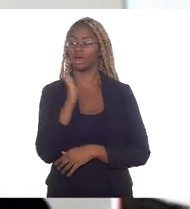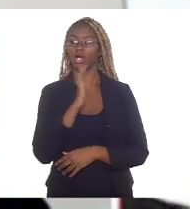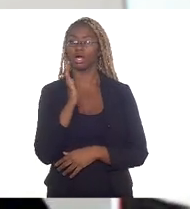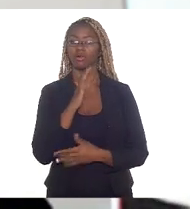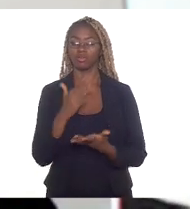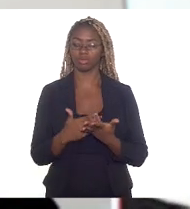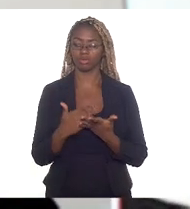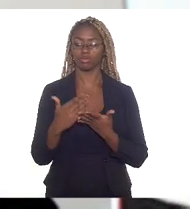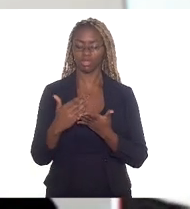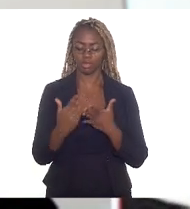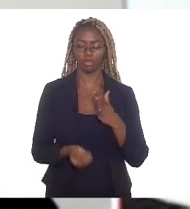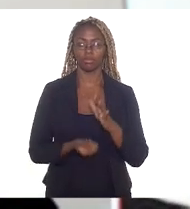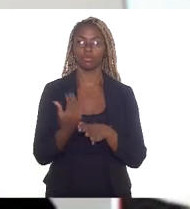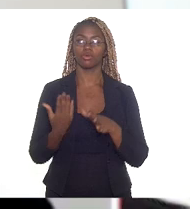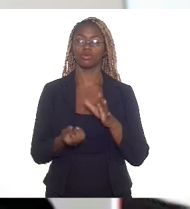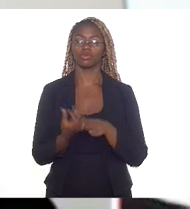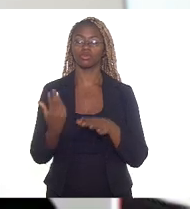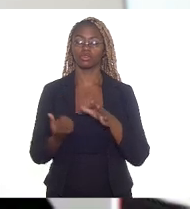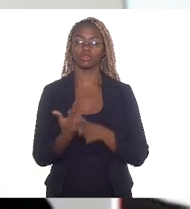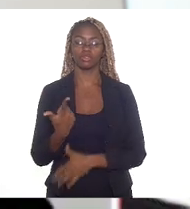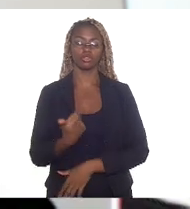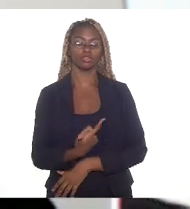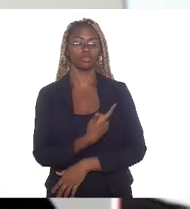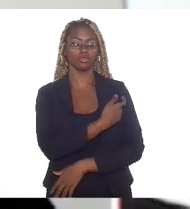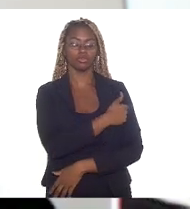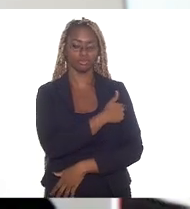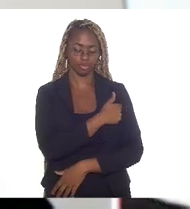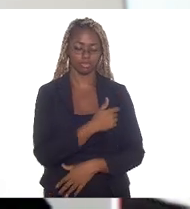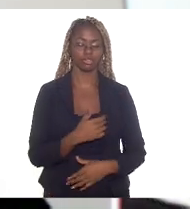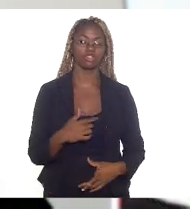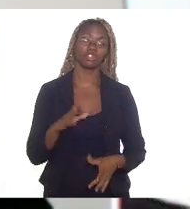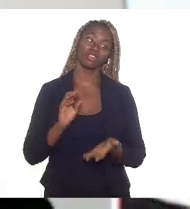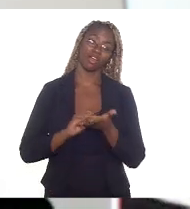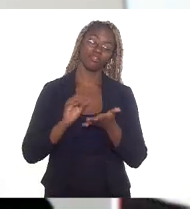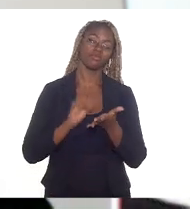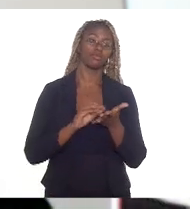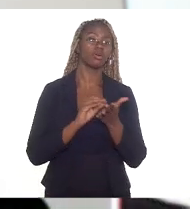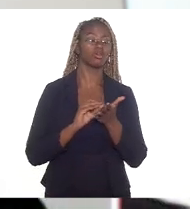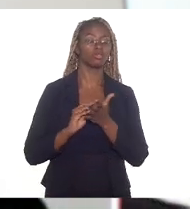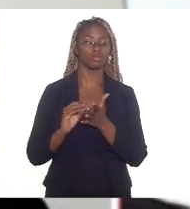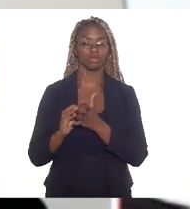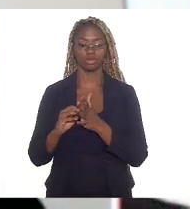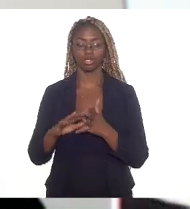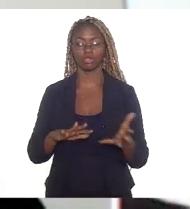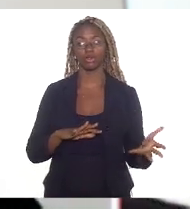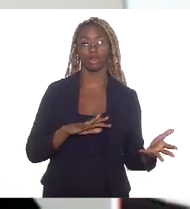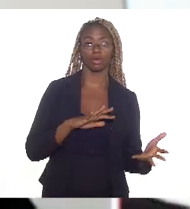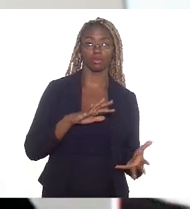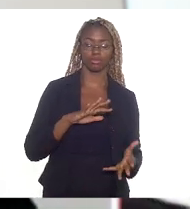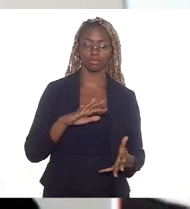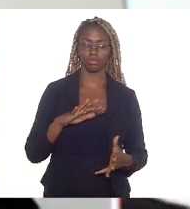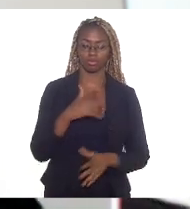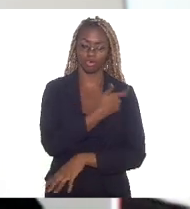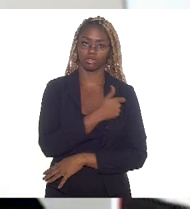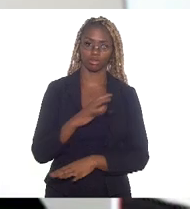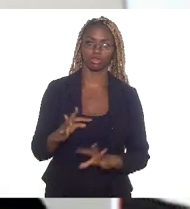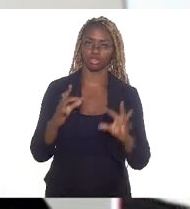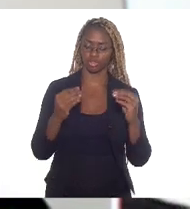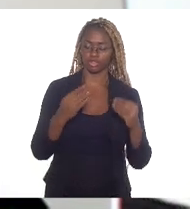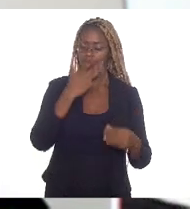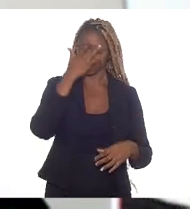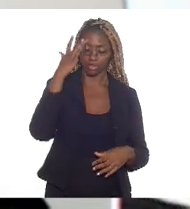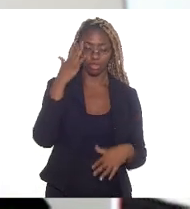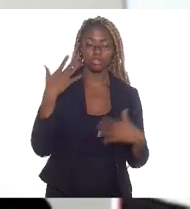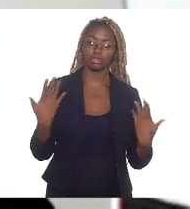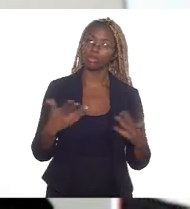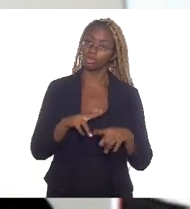ainda com a produção de vacinas em quantidade escassa para atender o conjunto da humanidade. Por isso, a definição de prioridades é